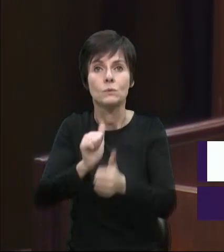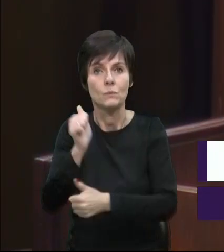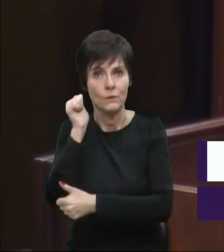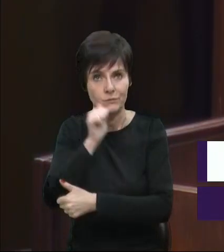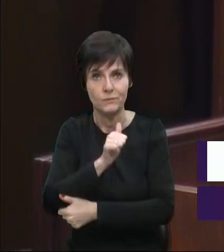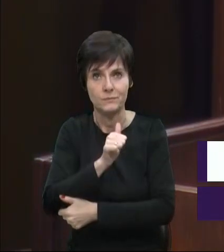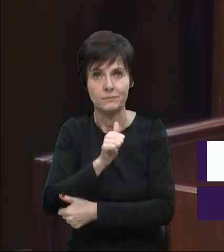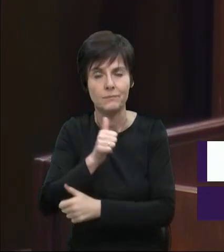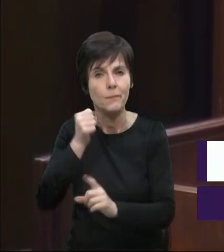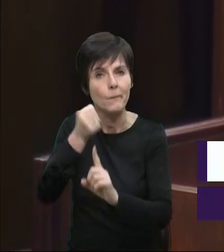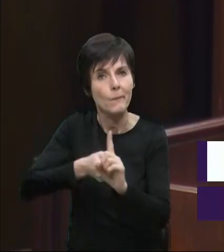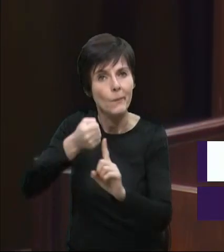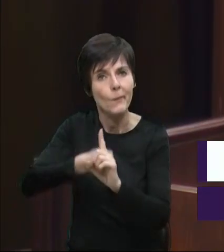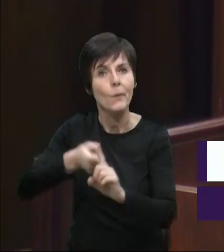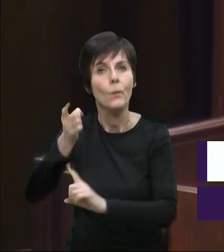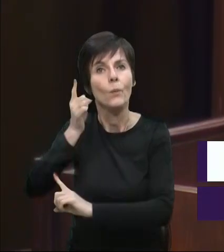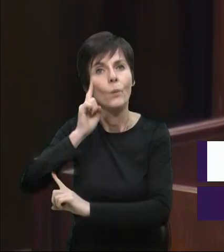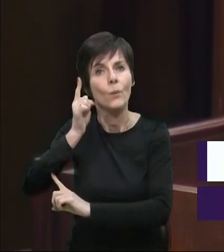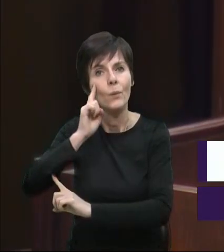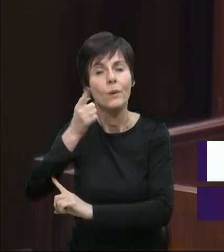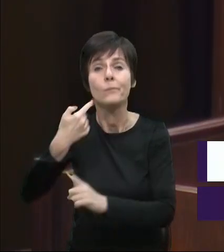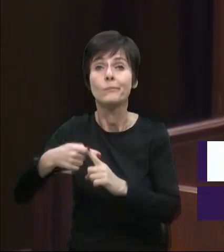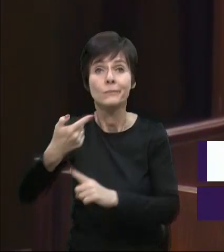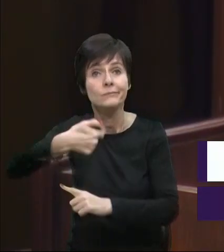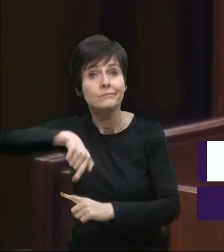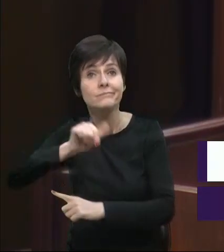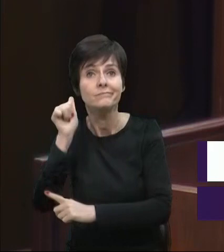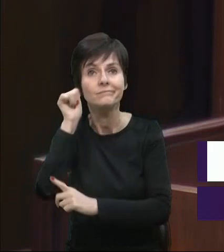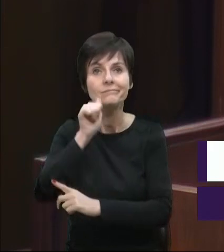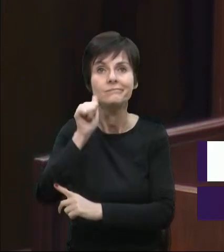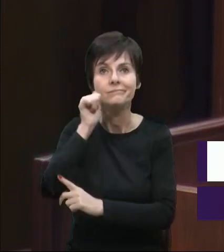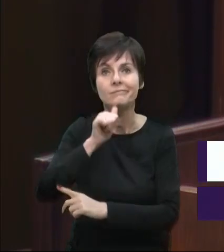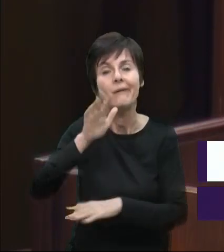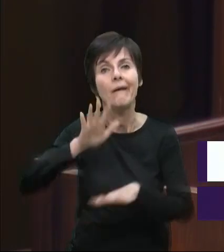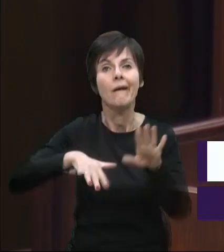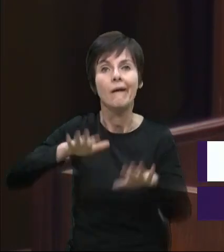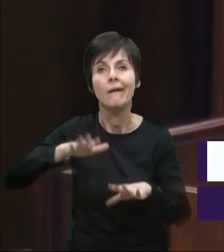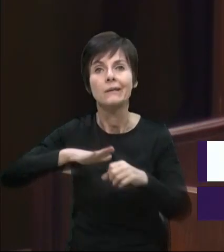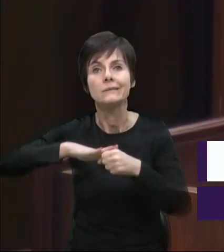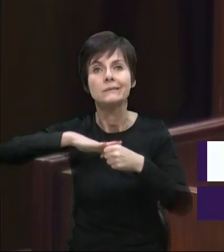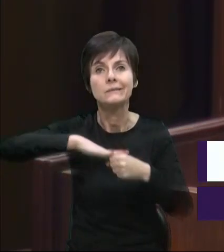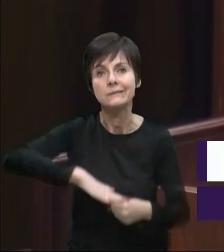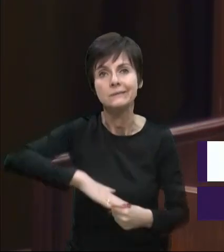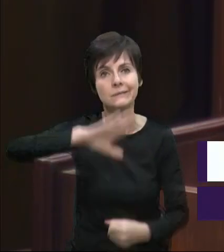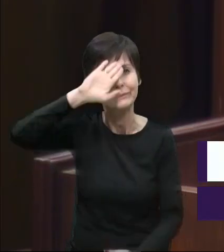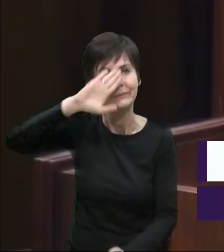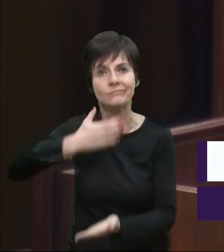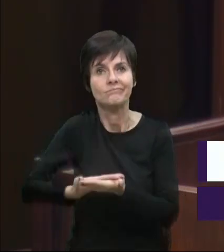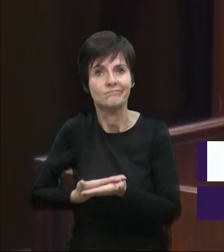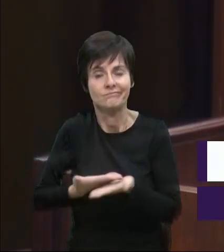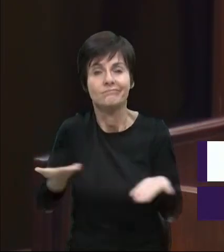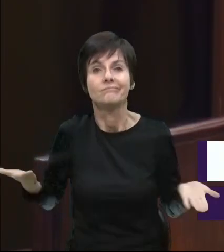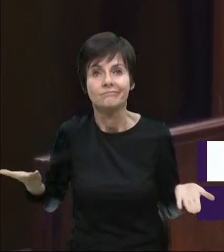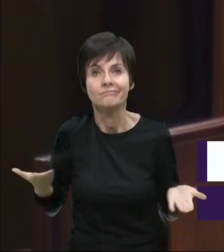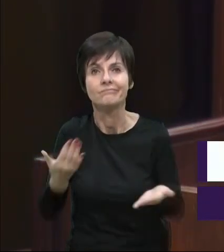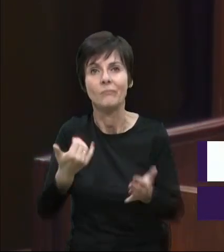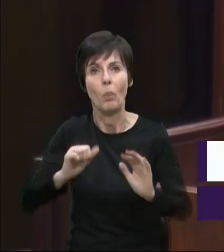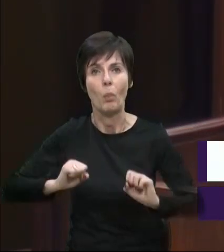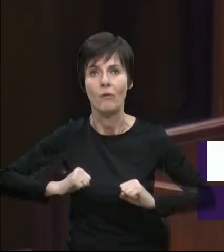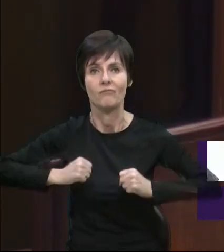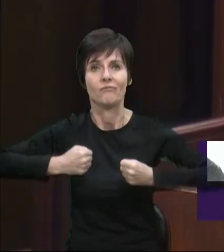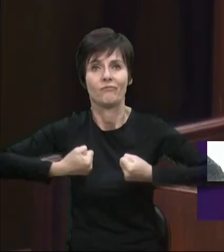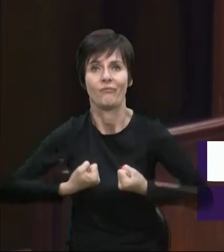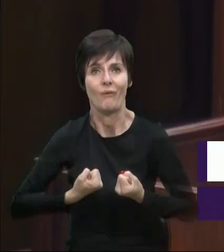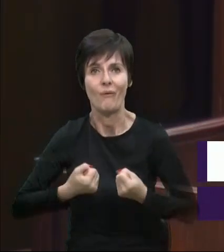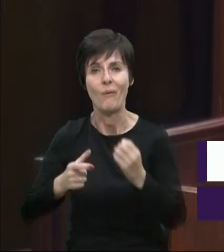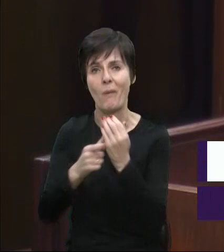né? Que é uma luta diária, né? Por sermos mulheres, por sermos, às vezes, desacreditadas, por não ter força, ou por não